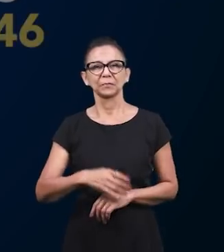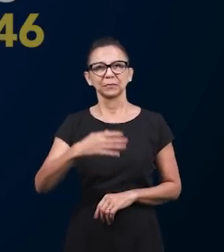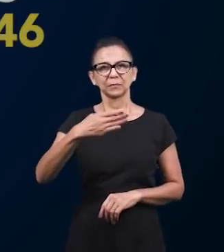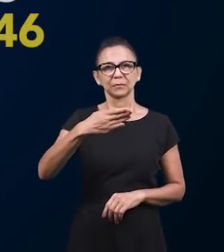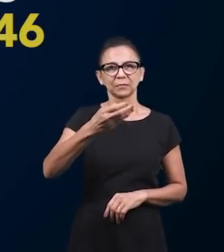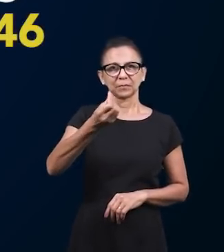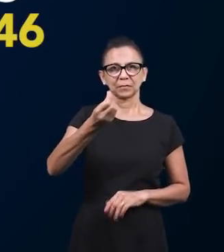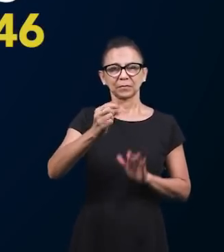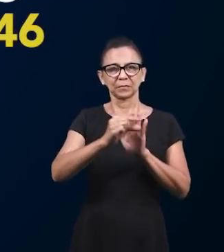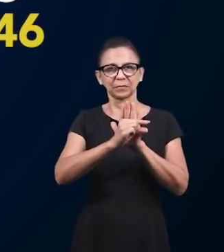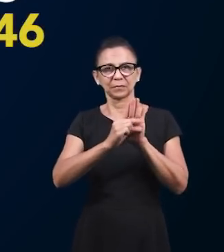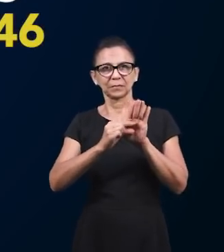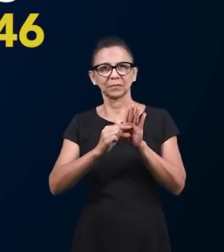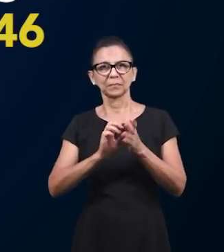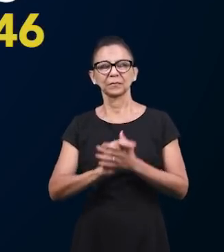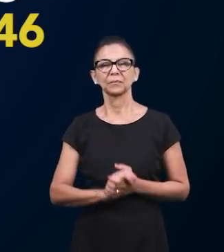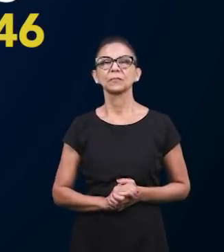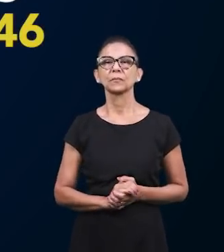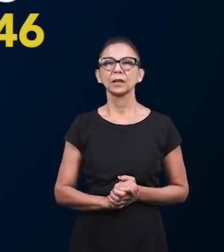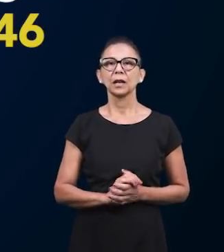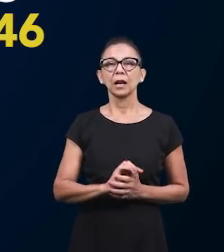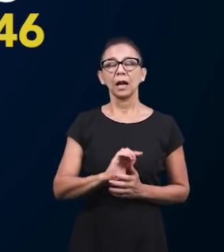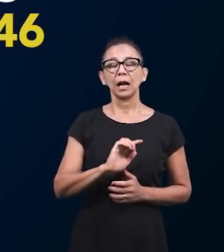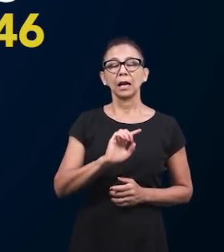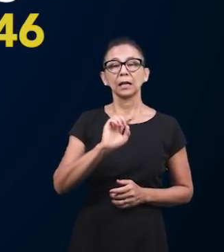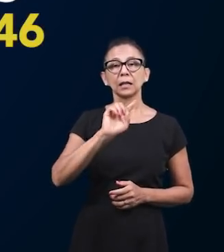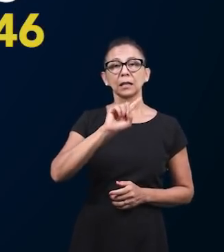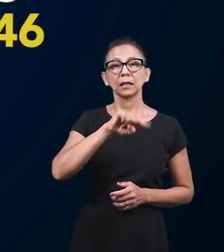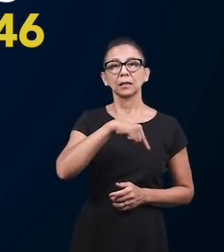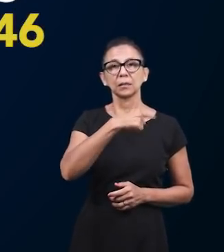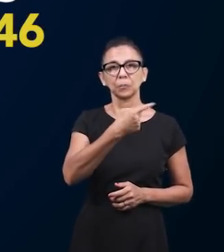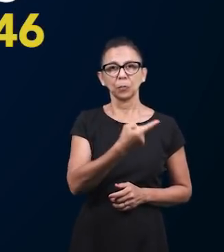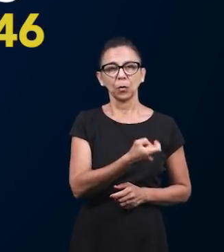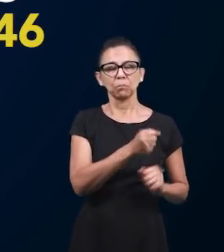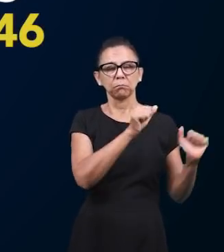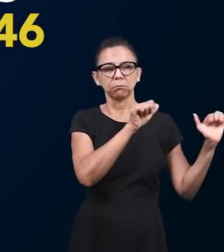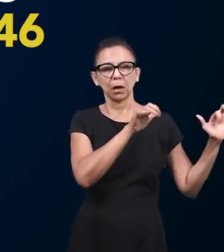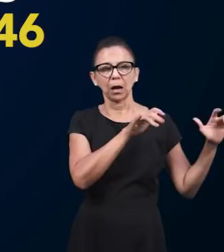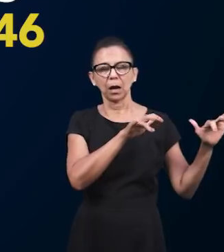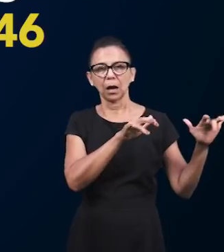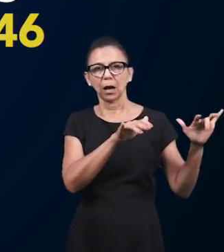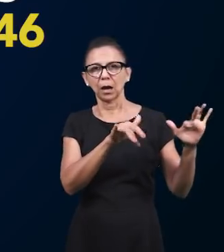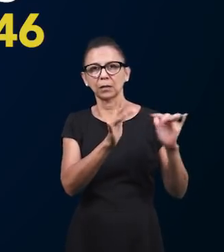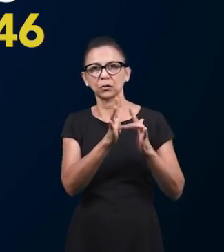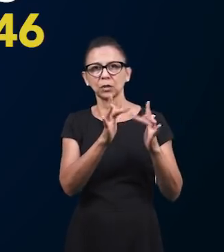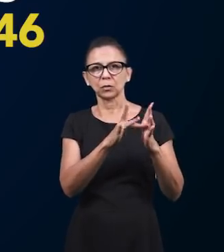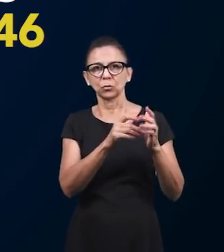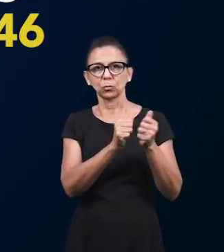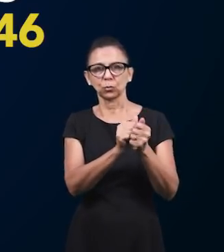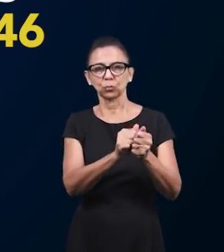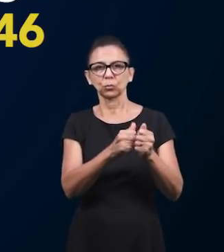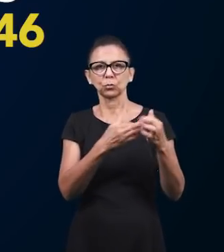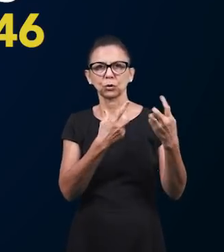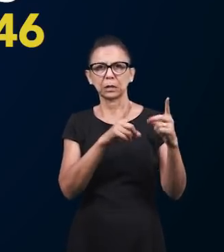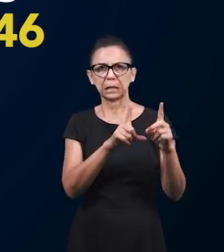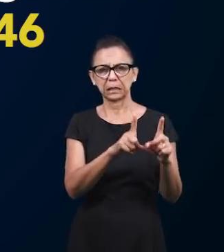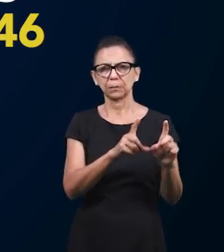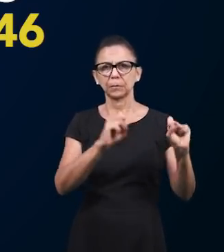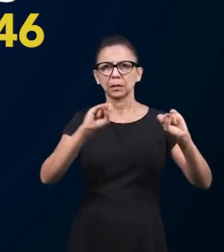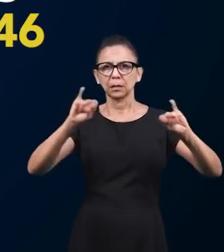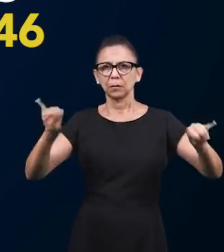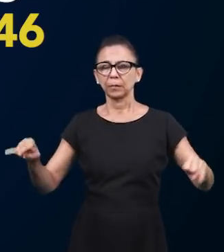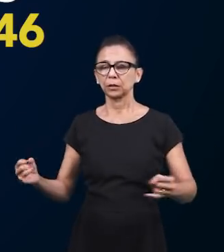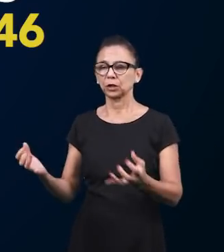No 46 nos diz: depois foram para Jericó, e saindo ele de Jericó com seus discípulos e uma